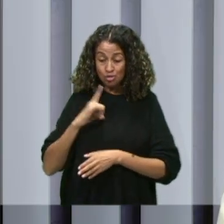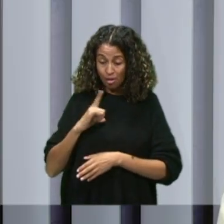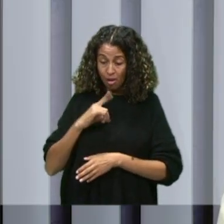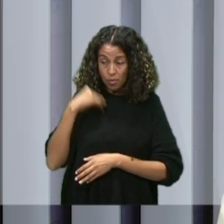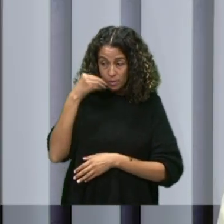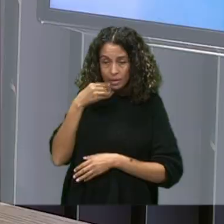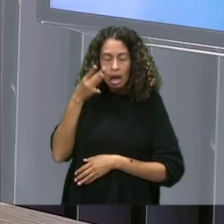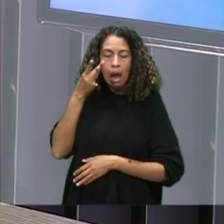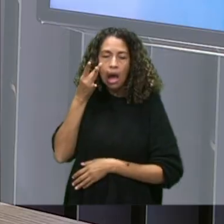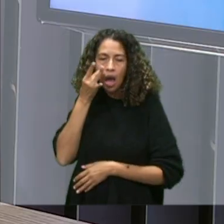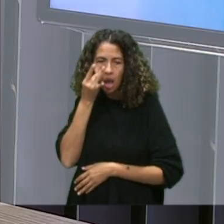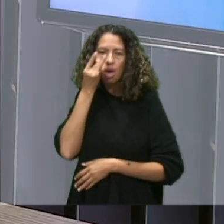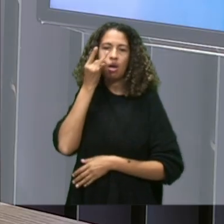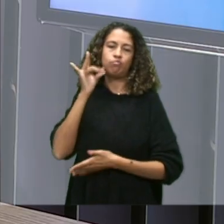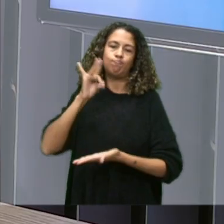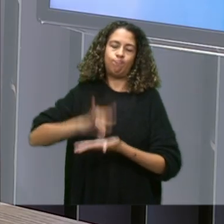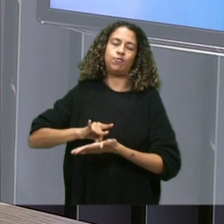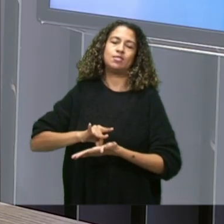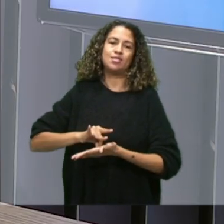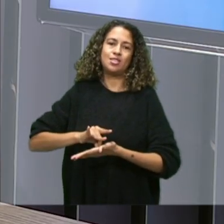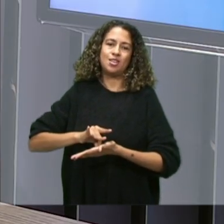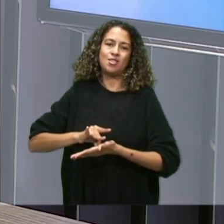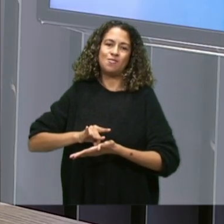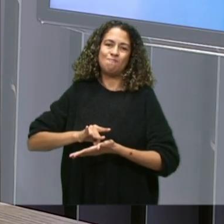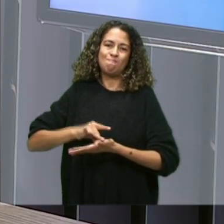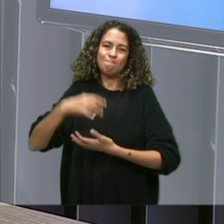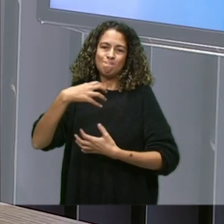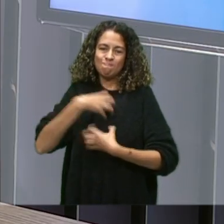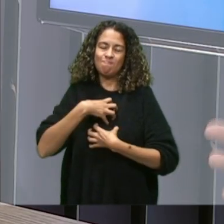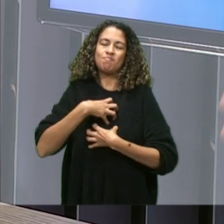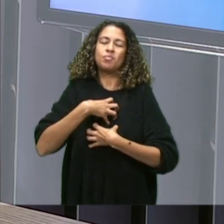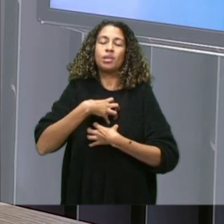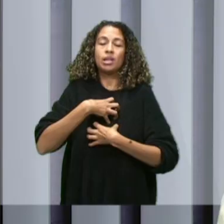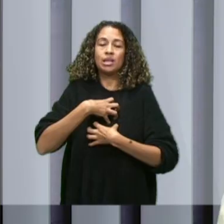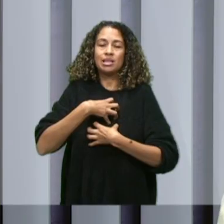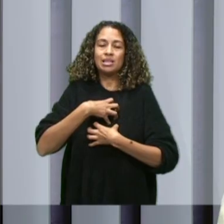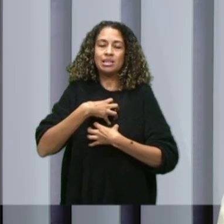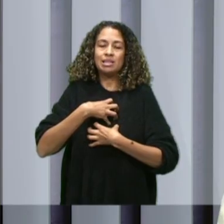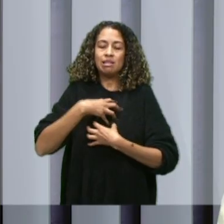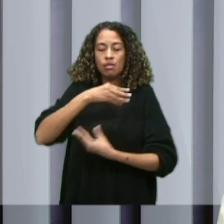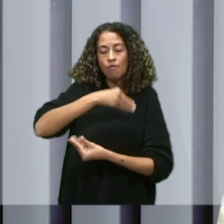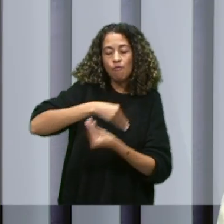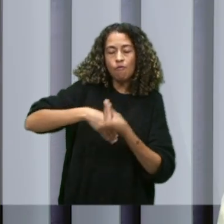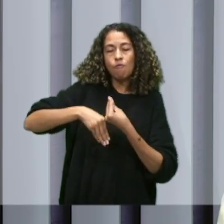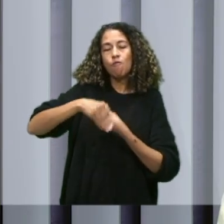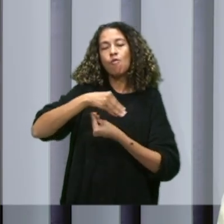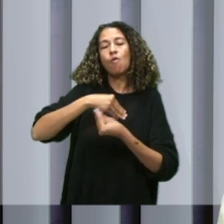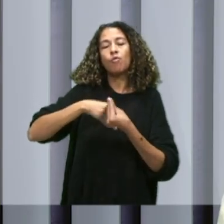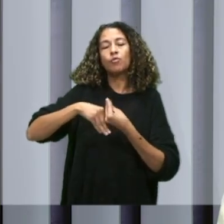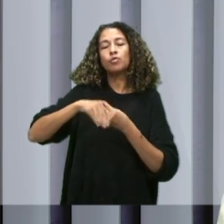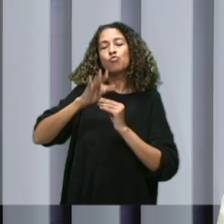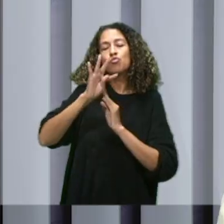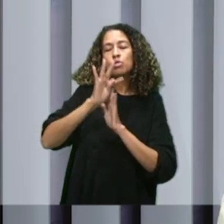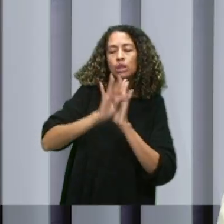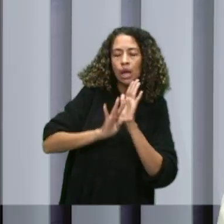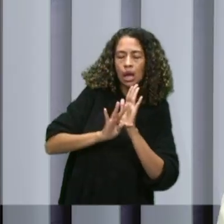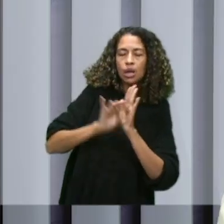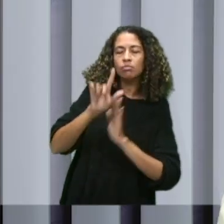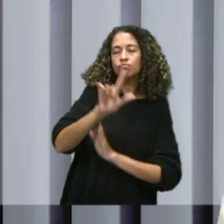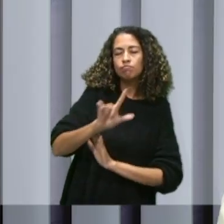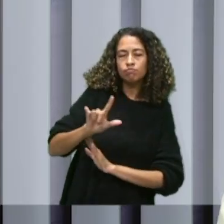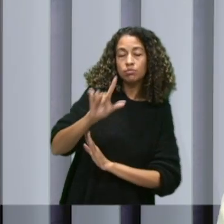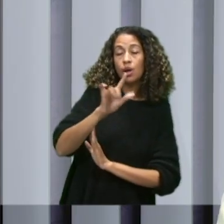real, né, que está envolvendo que está envolvendo um texto literário,